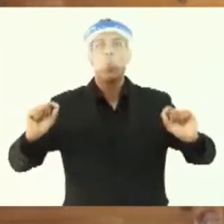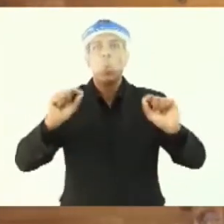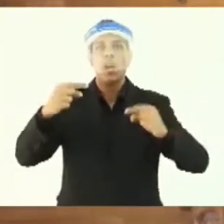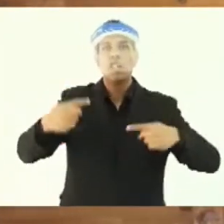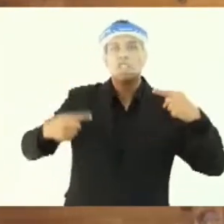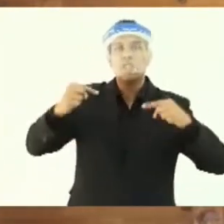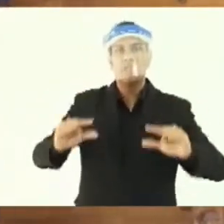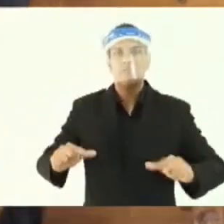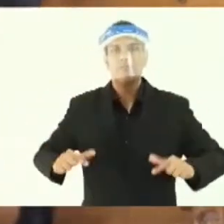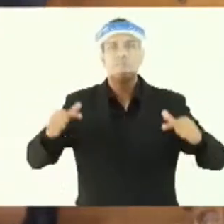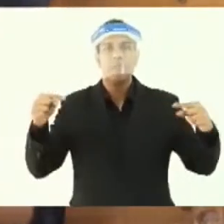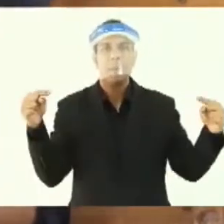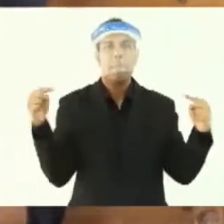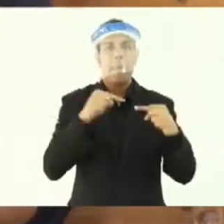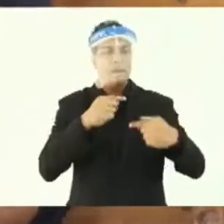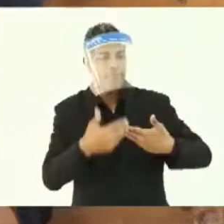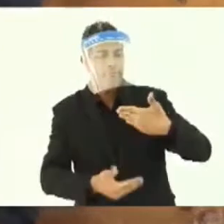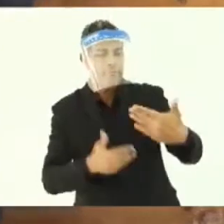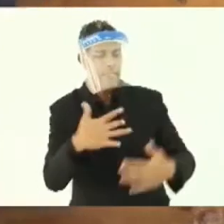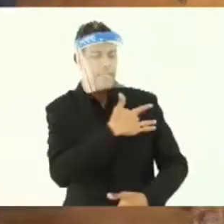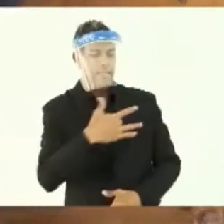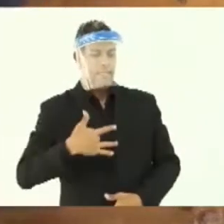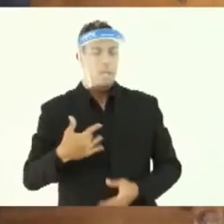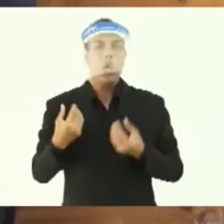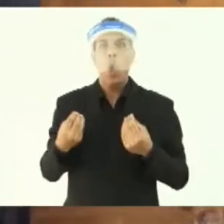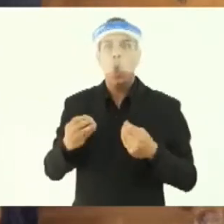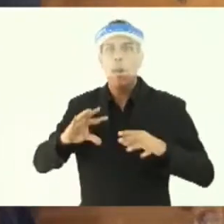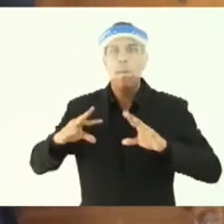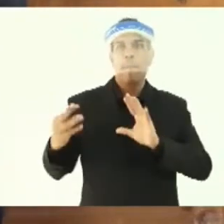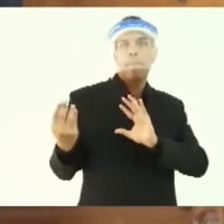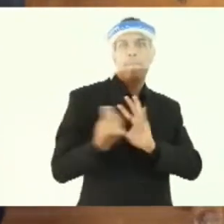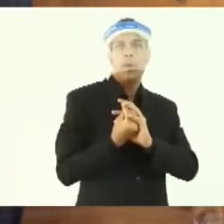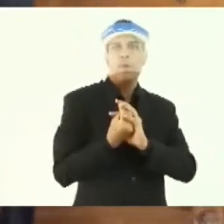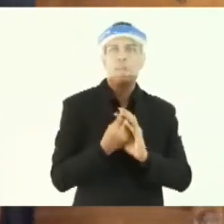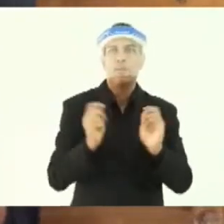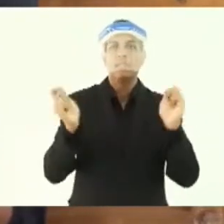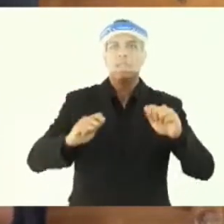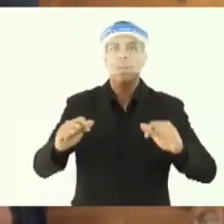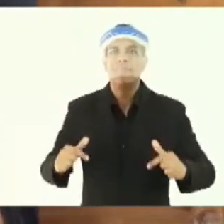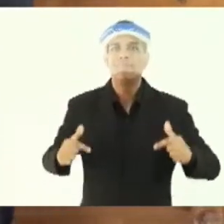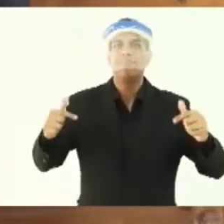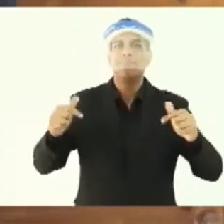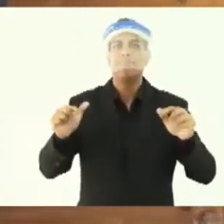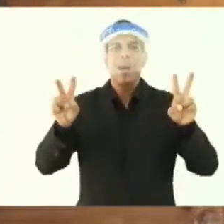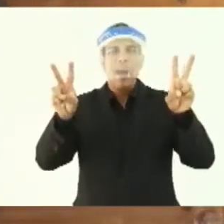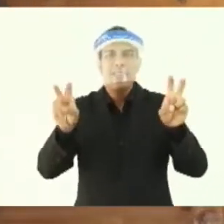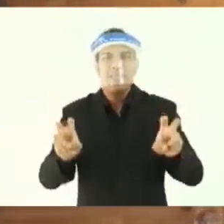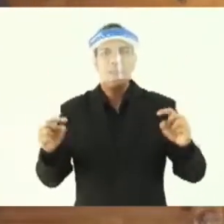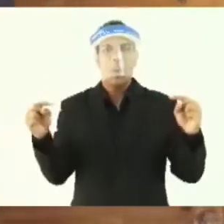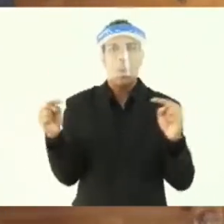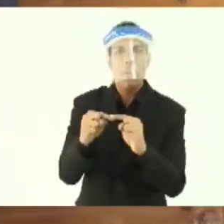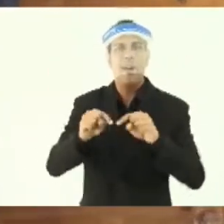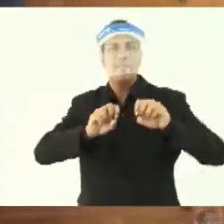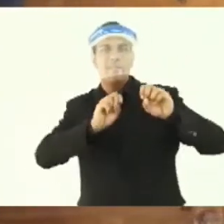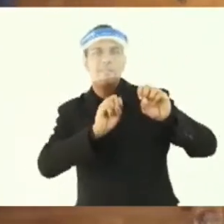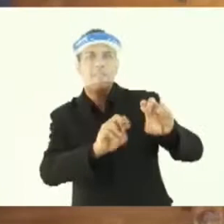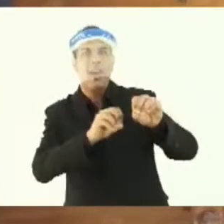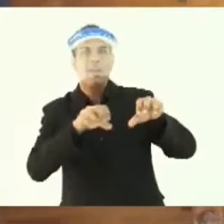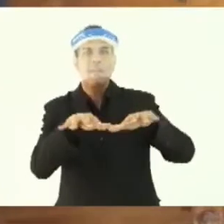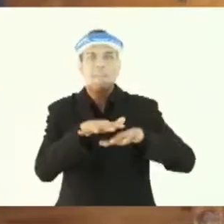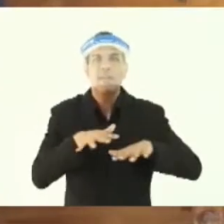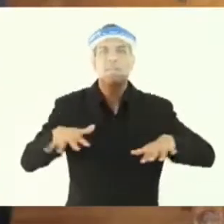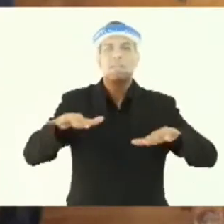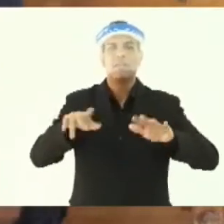da determinação do processo de saúde, como que incorpora essa visão para as ações que a gente faz. Na educação, a gente trabalha muito com a